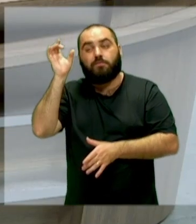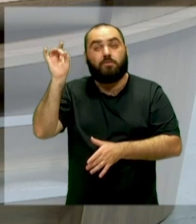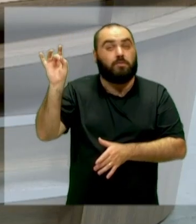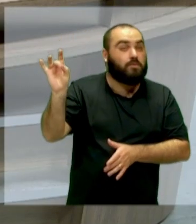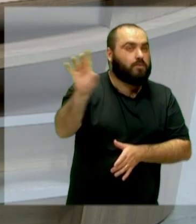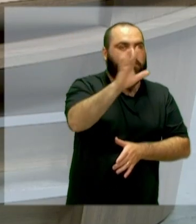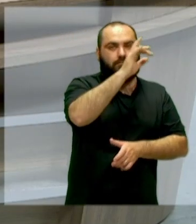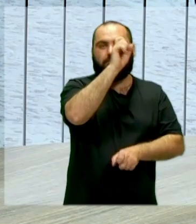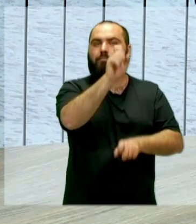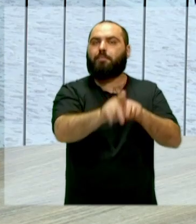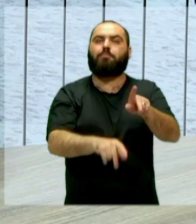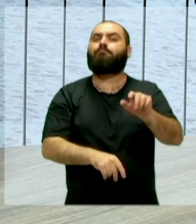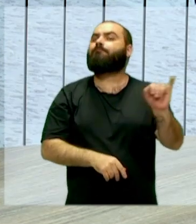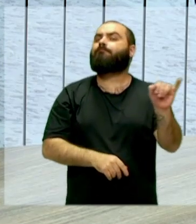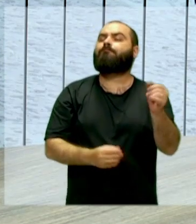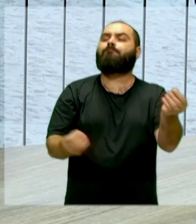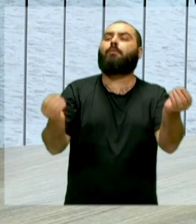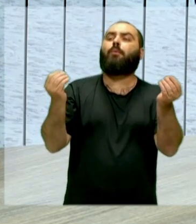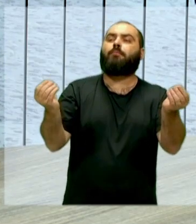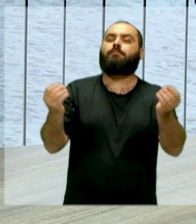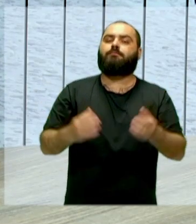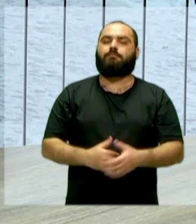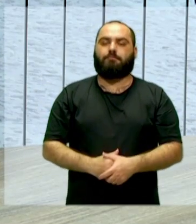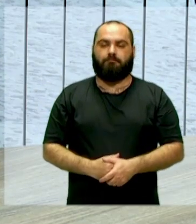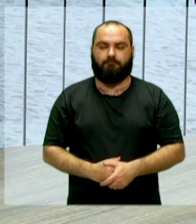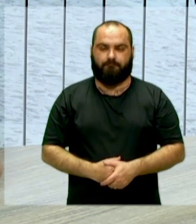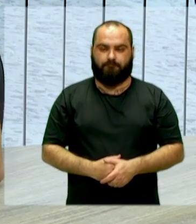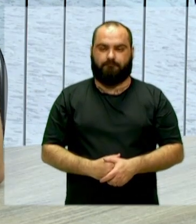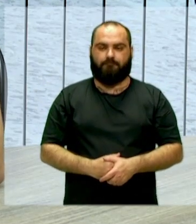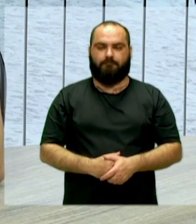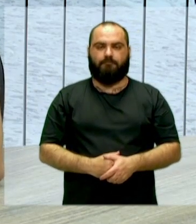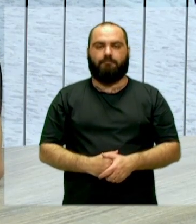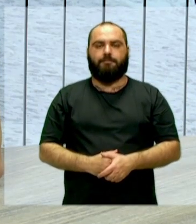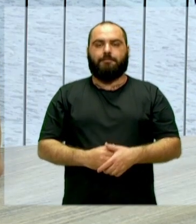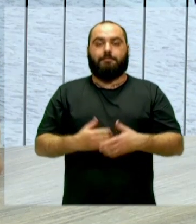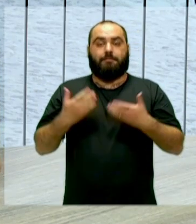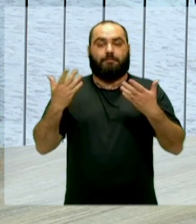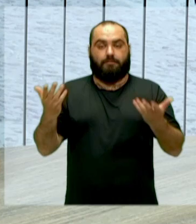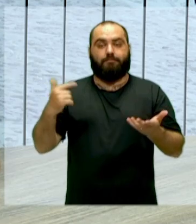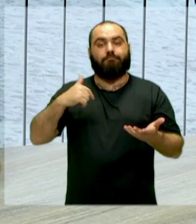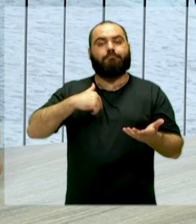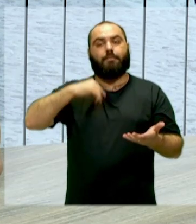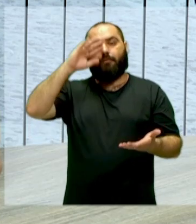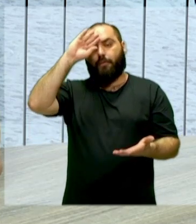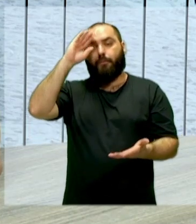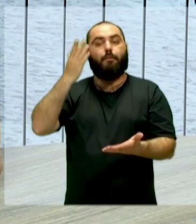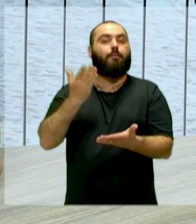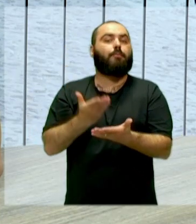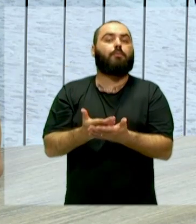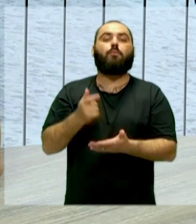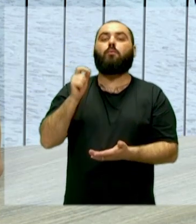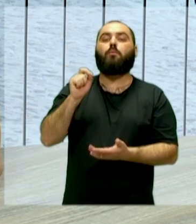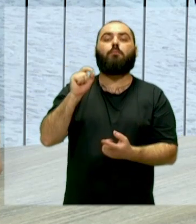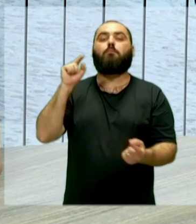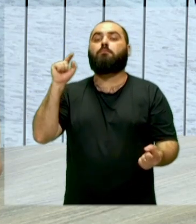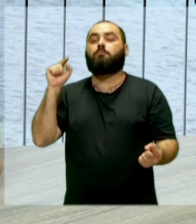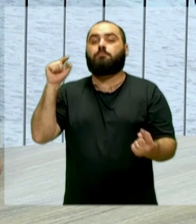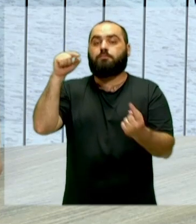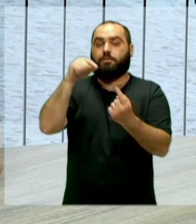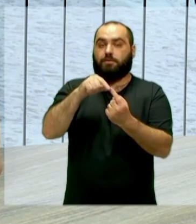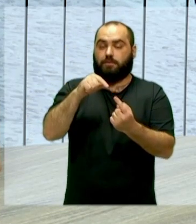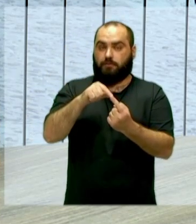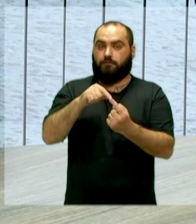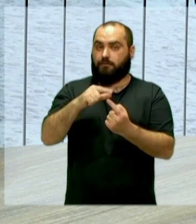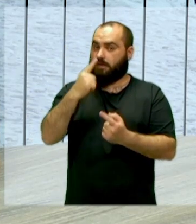da cidade bom eh Tecnicamente falando né Eu acredito que a principal meta do do Lixo